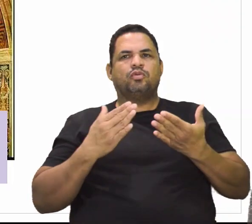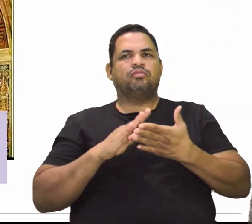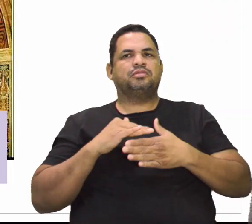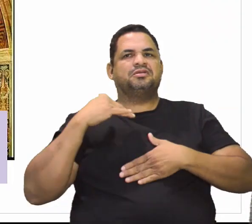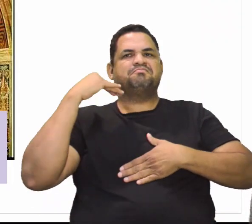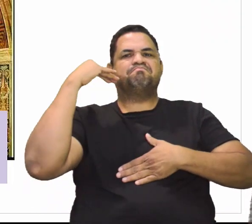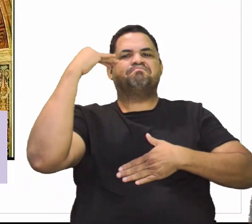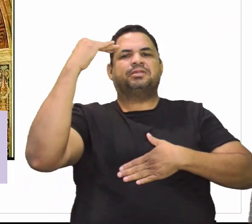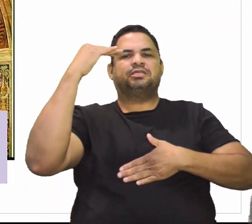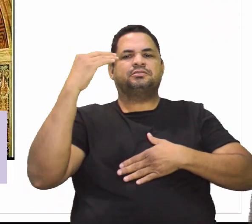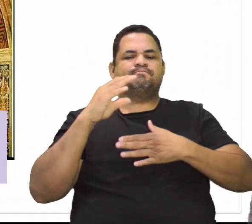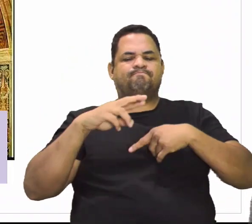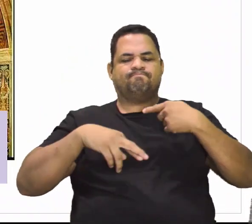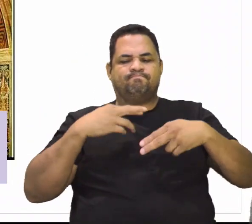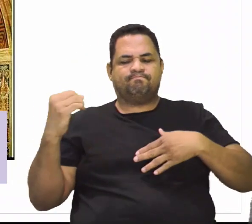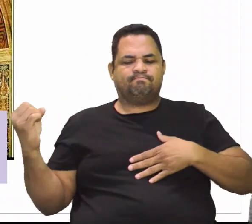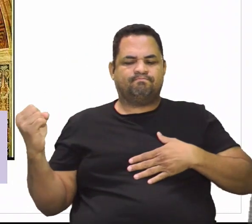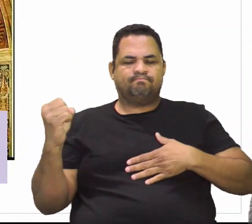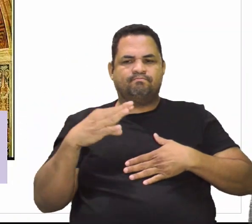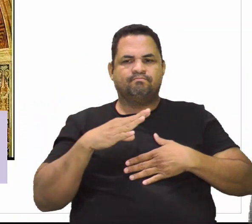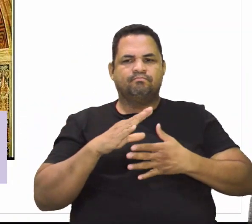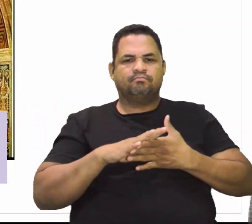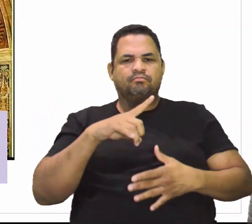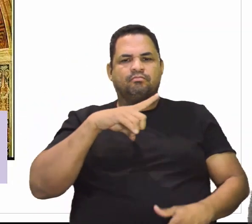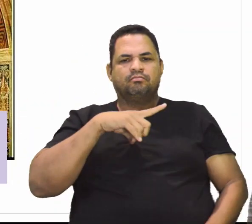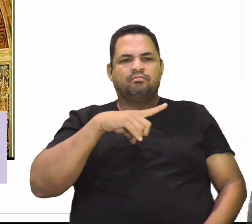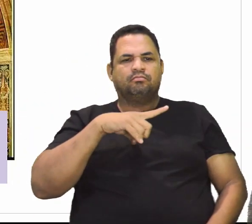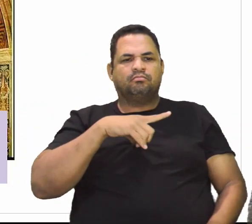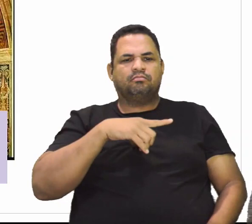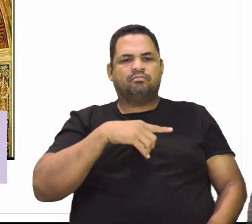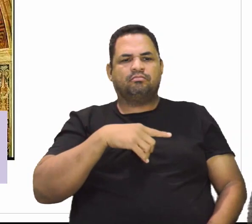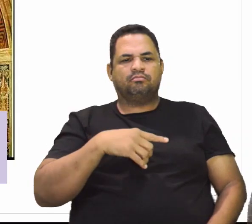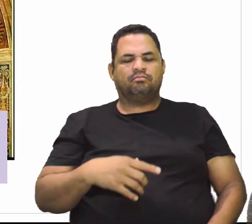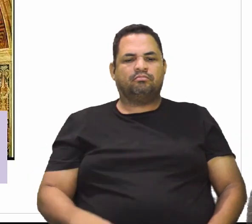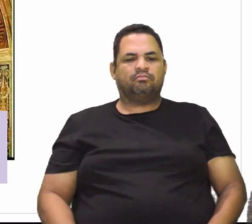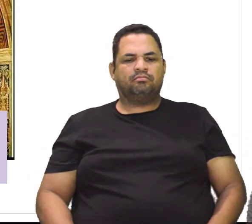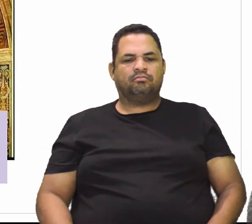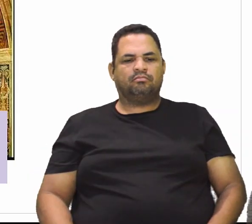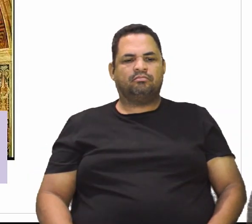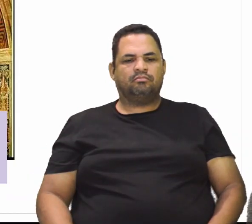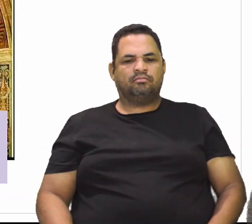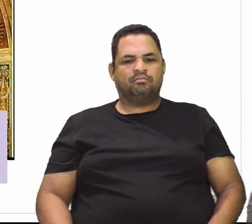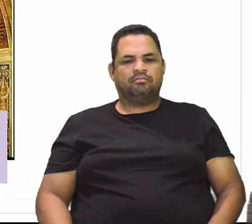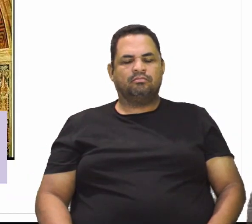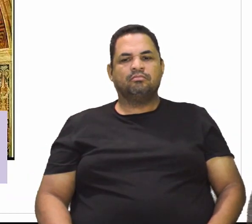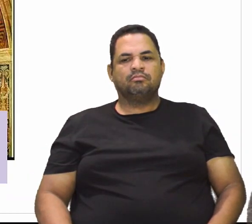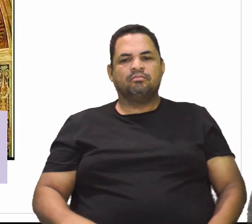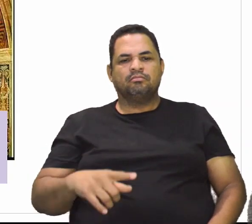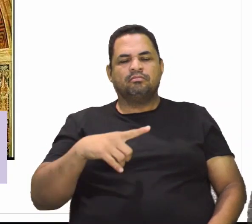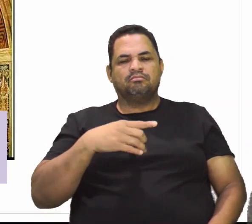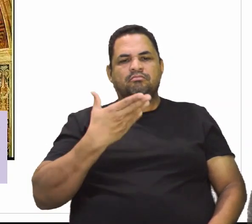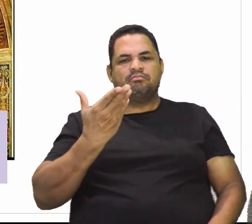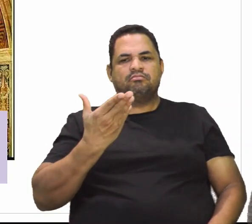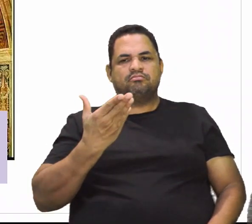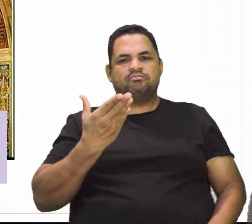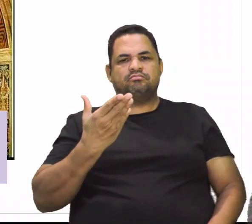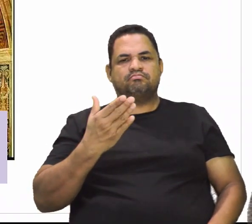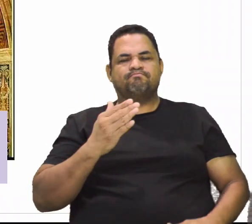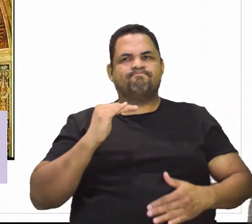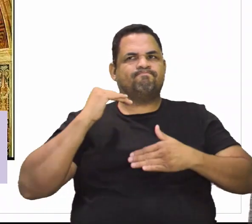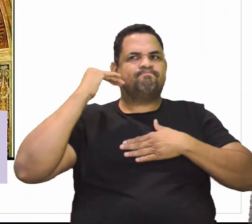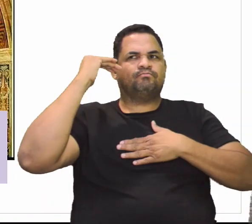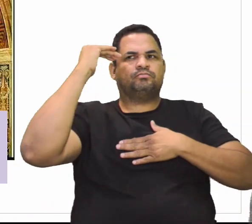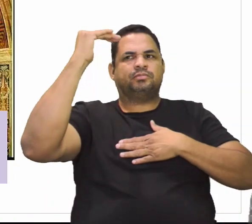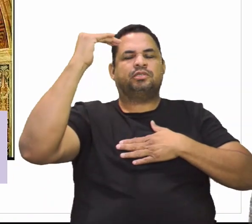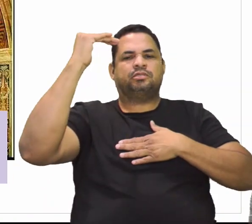O Renascimento ele vai ser dividido em 500, 400, 300. Então, mas o auge dele